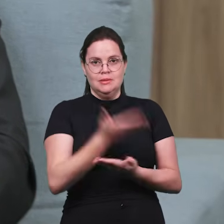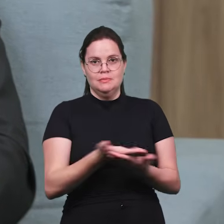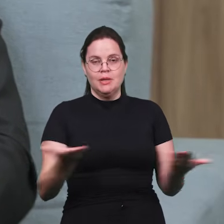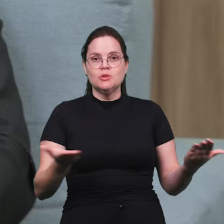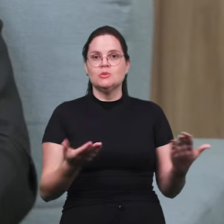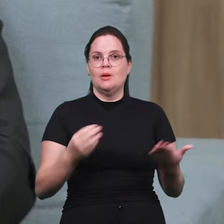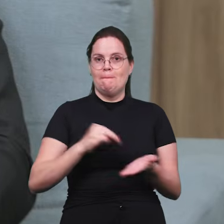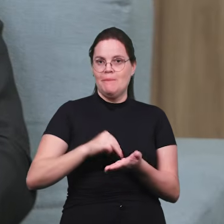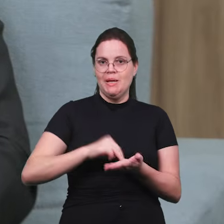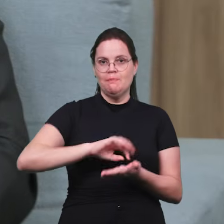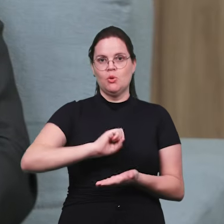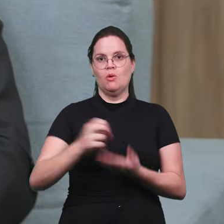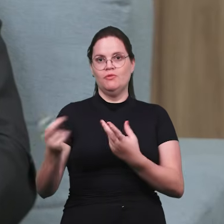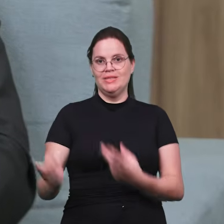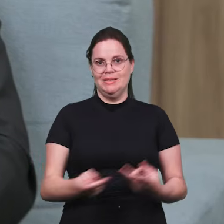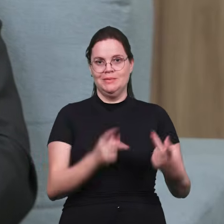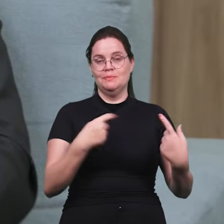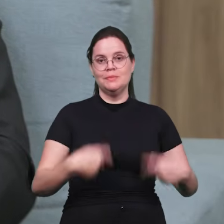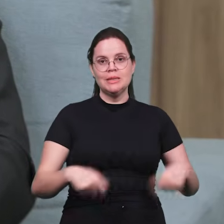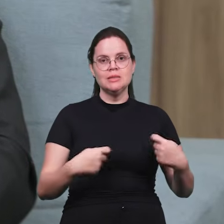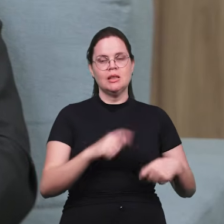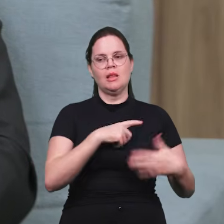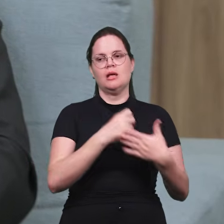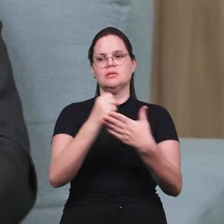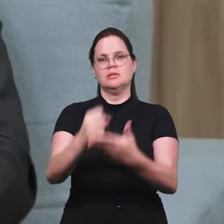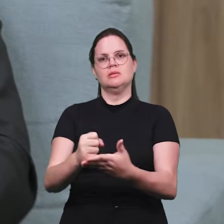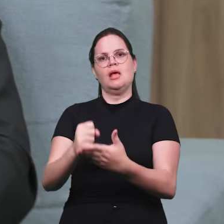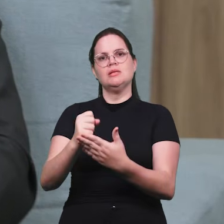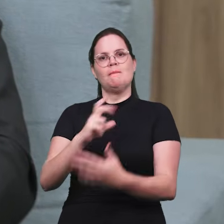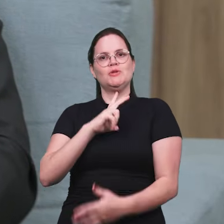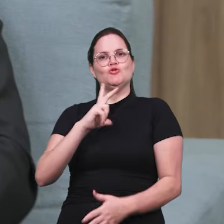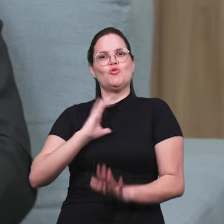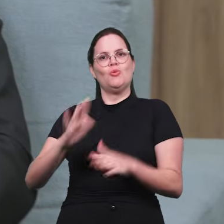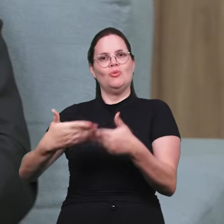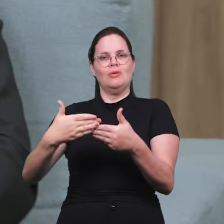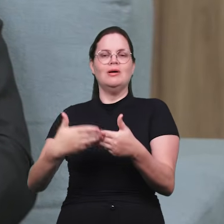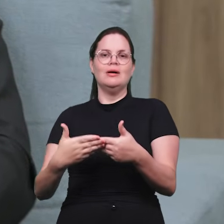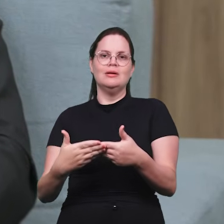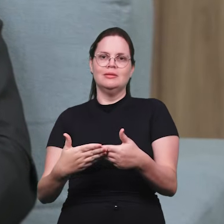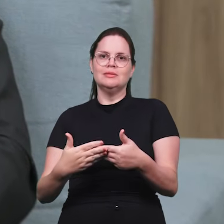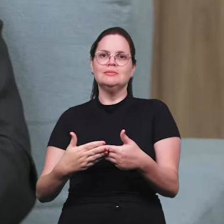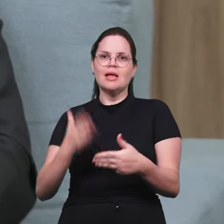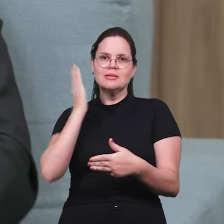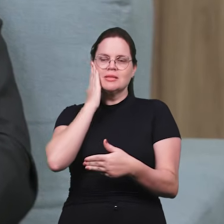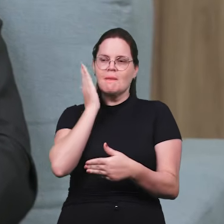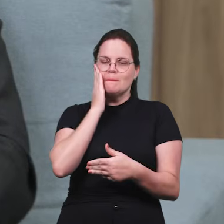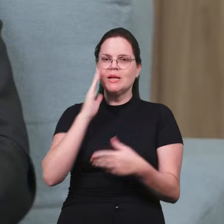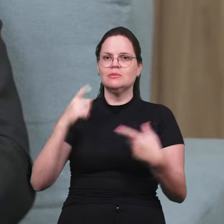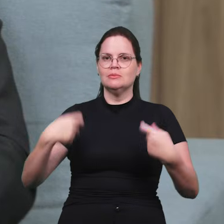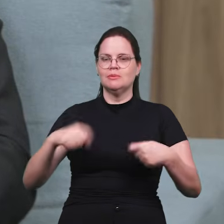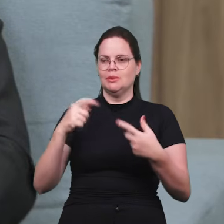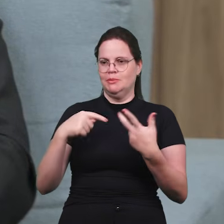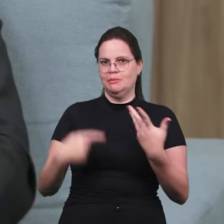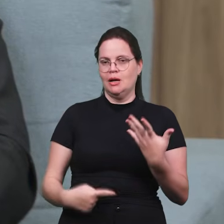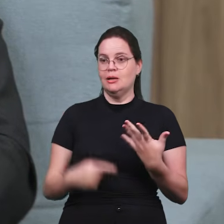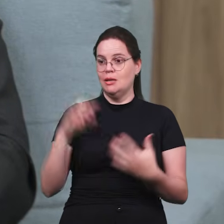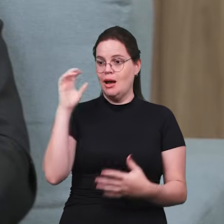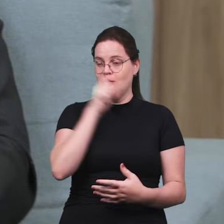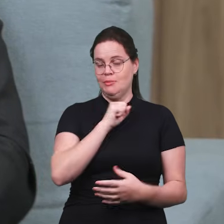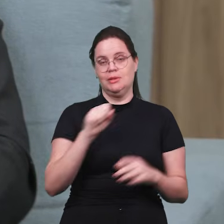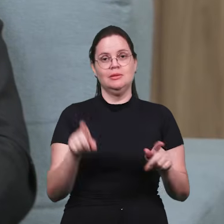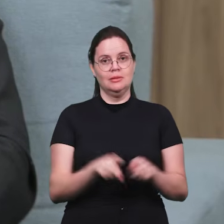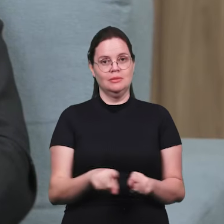o visitante, ele seja assistido de uma maneira mais pessoal, mais próxima. E rápida, né? E